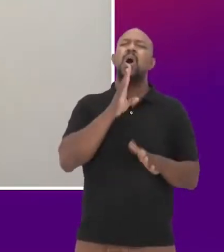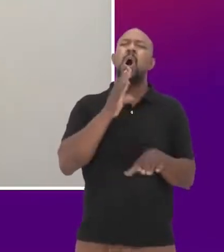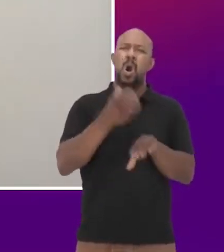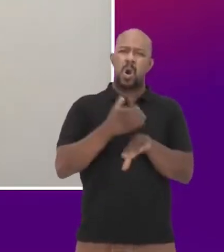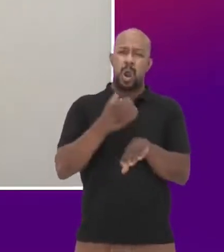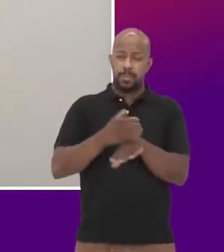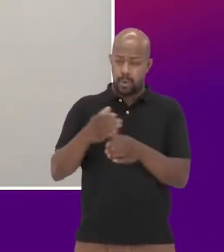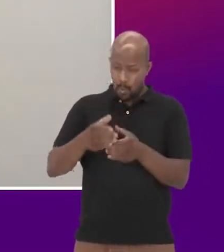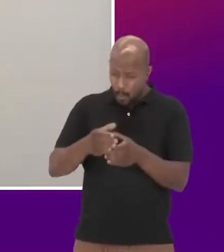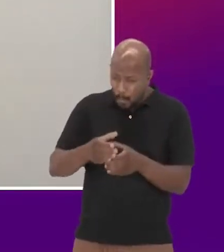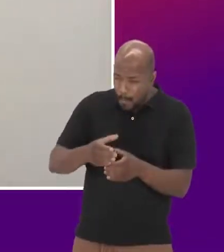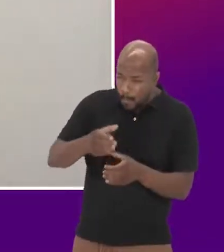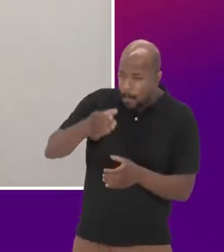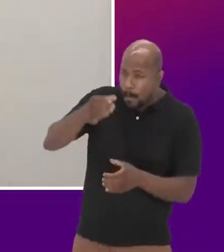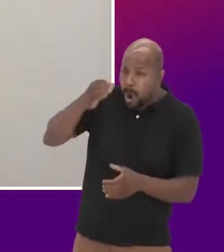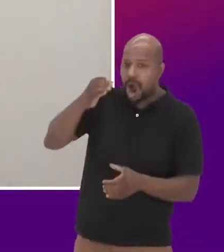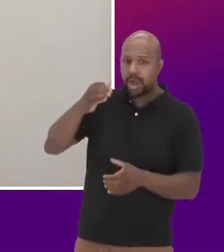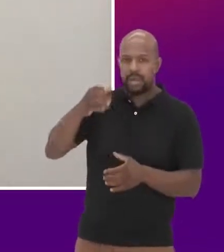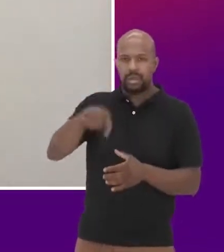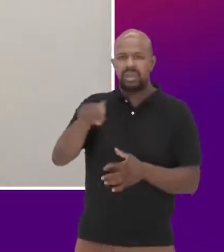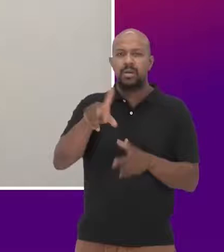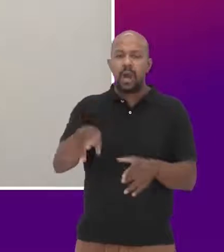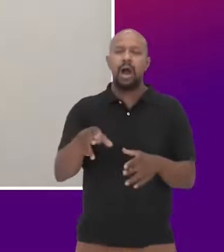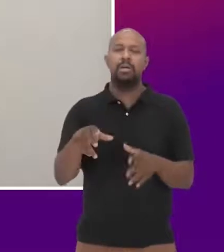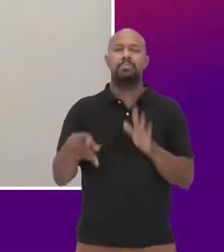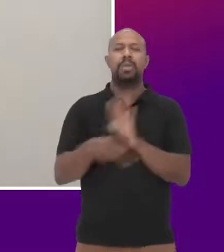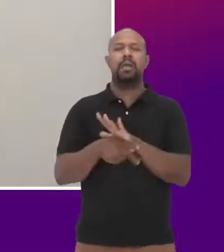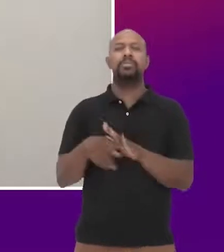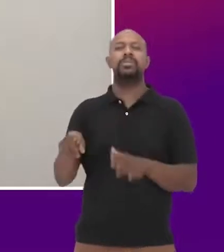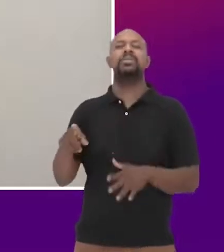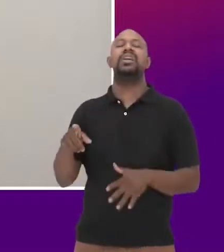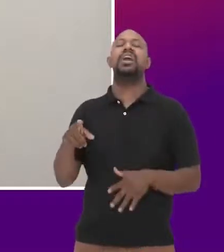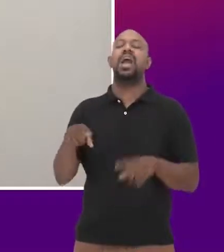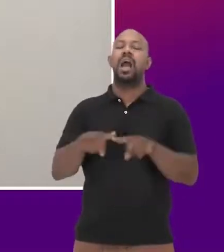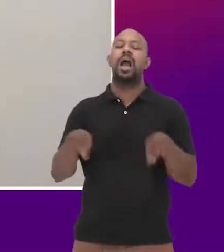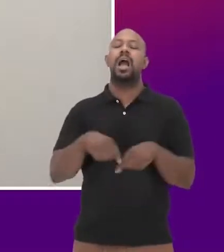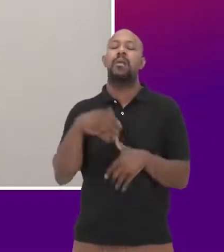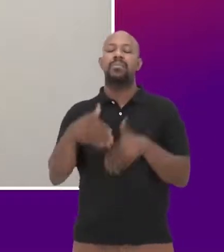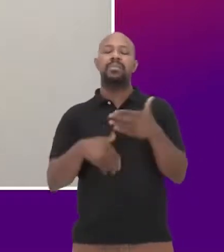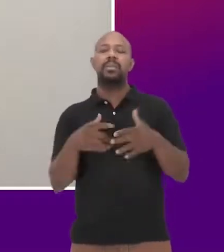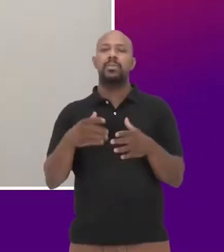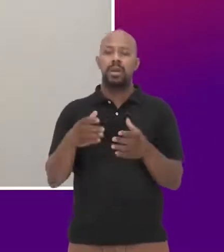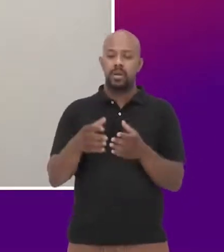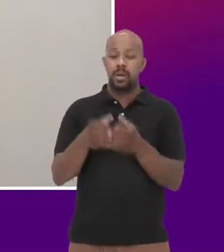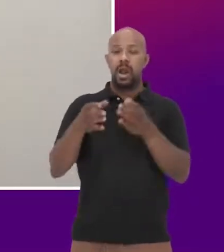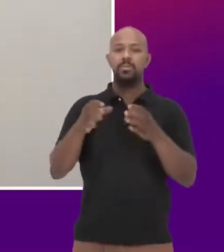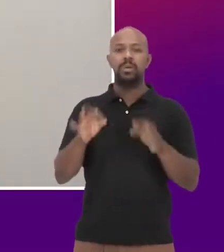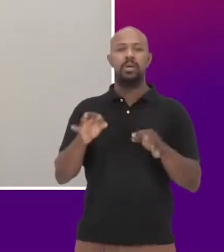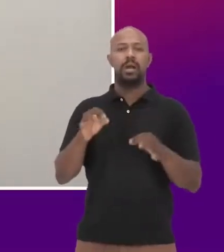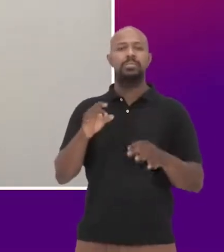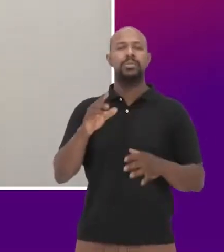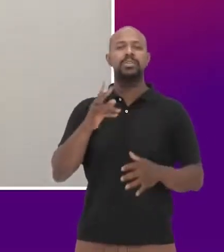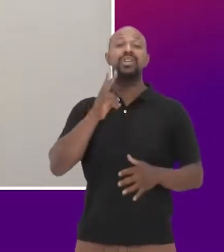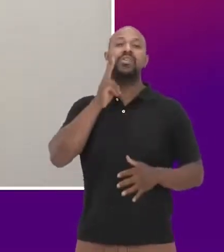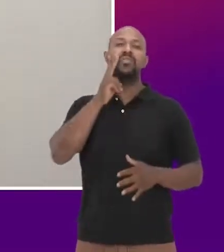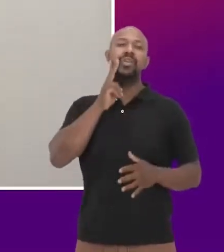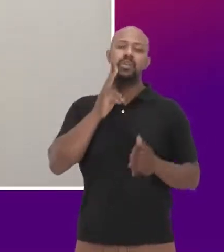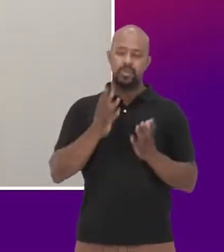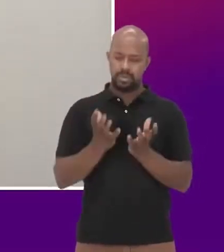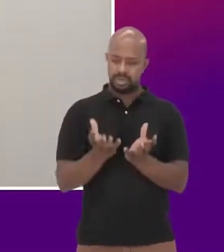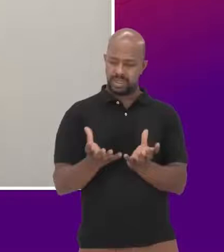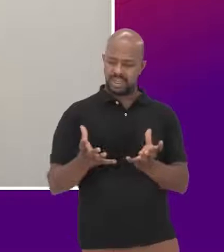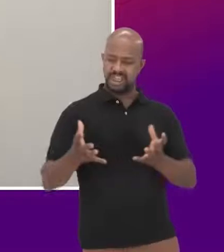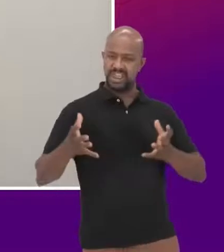aquele copo longo, com cara de beira de piscina, e puseram num copo parecido com um copo de vinho para ele ser